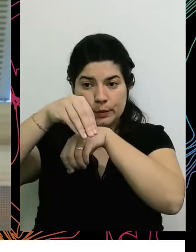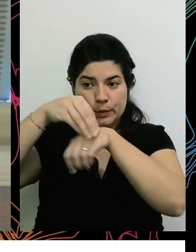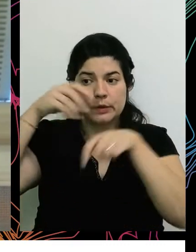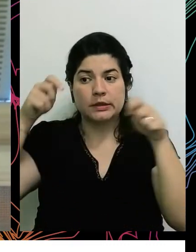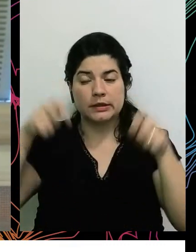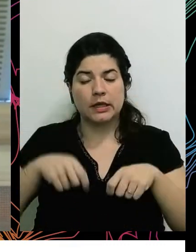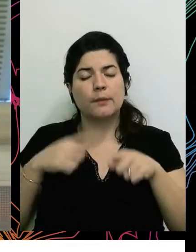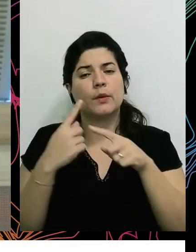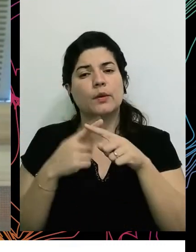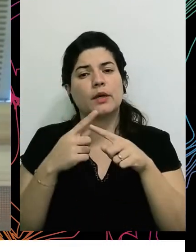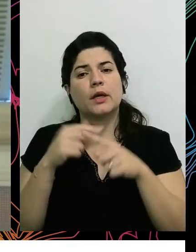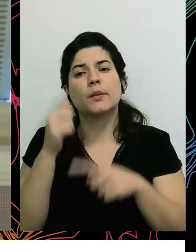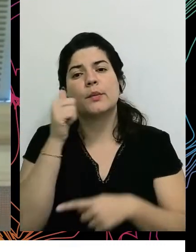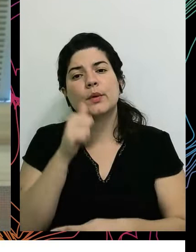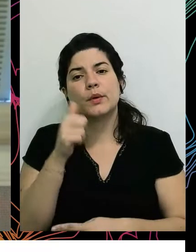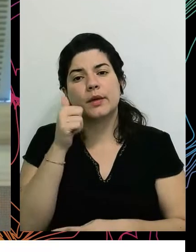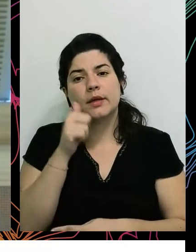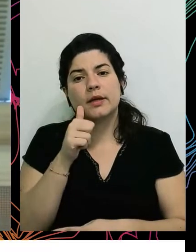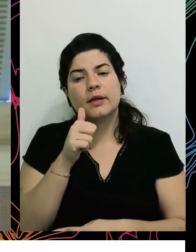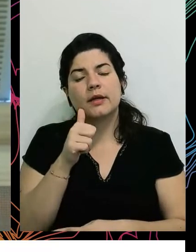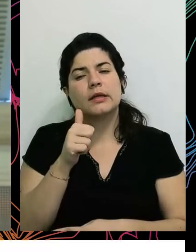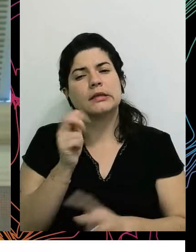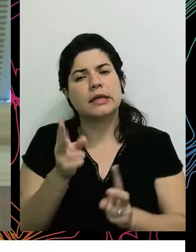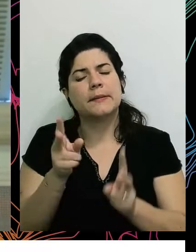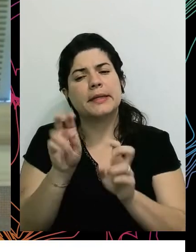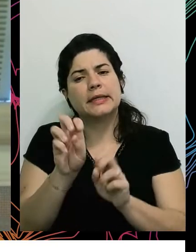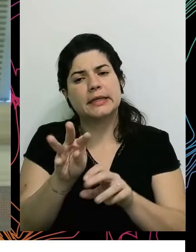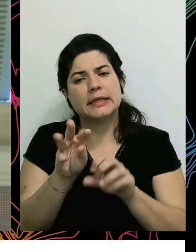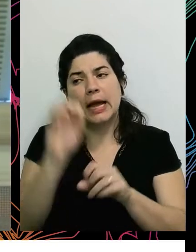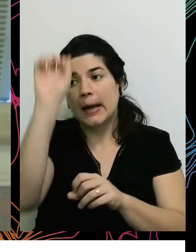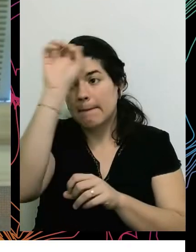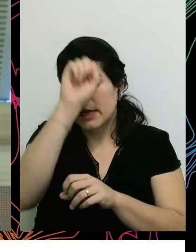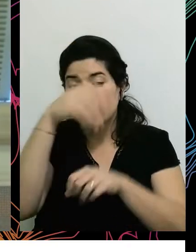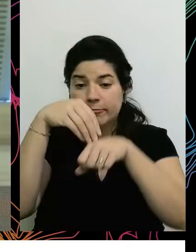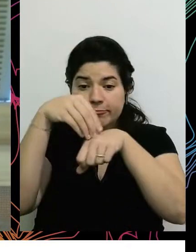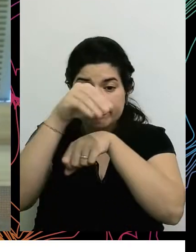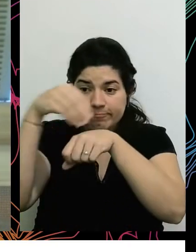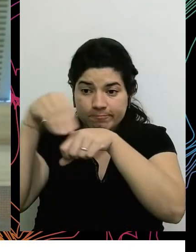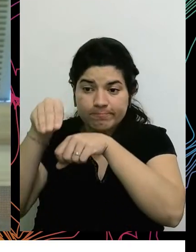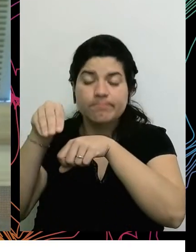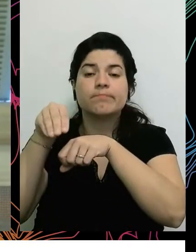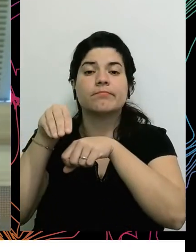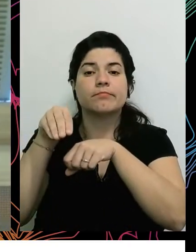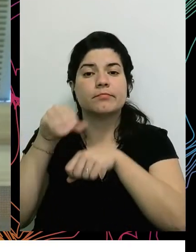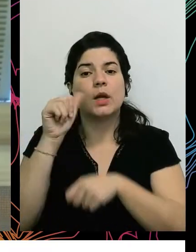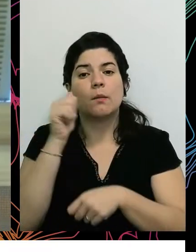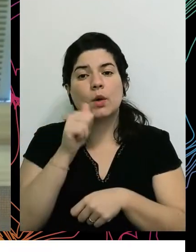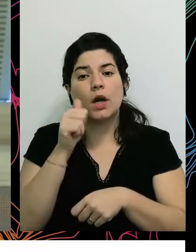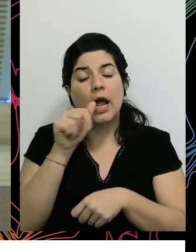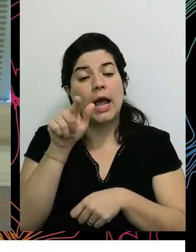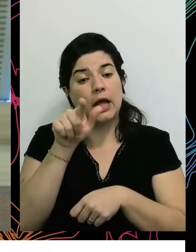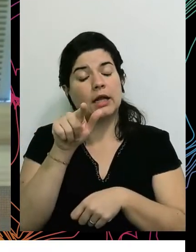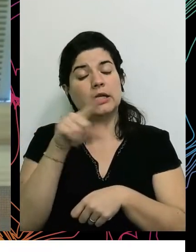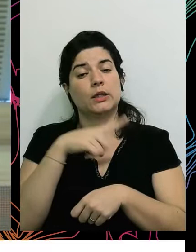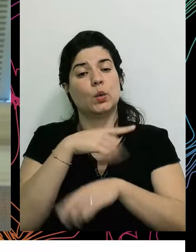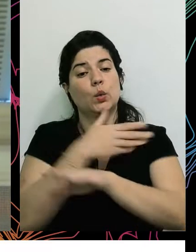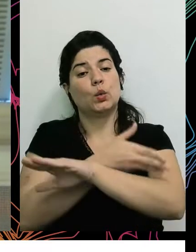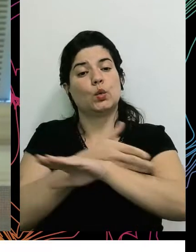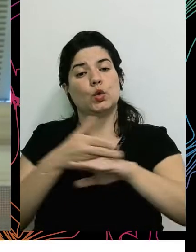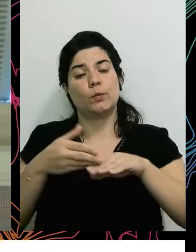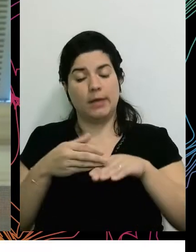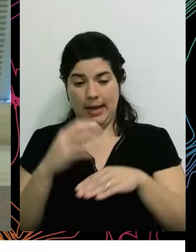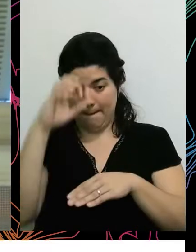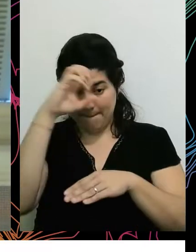mulheres sempre ensinam o que aprendem. As mulheres são multiplicadoras e, em